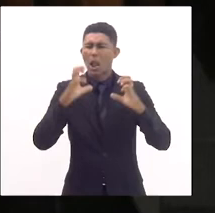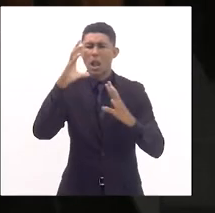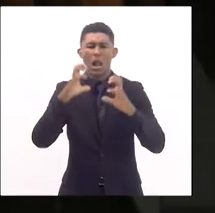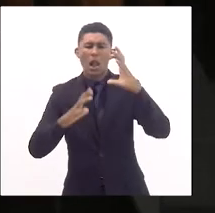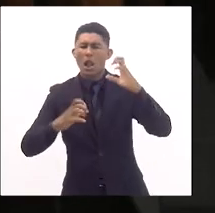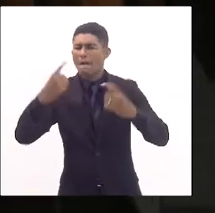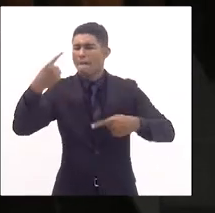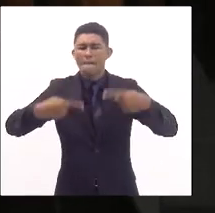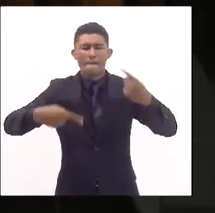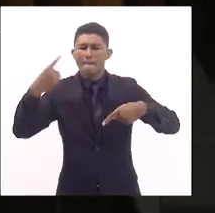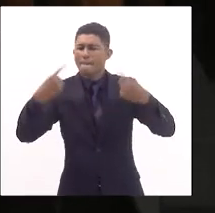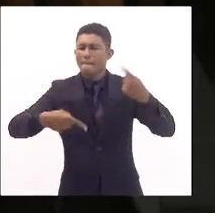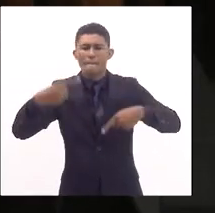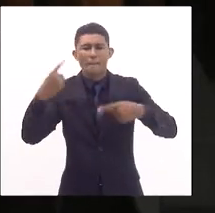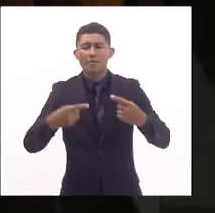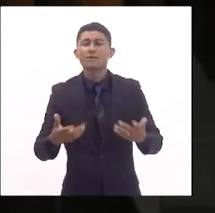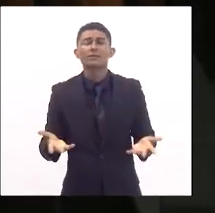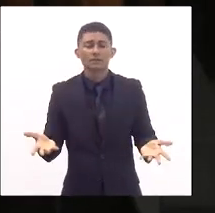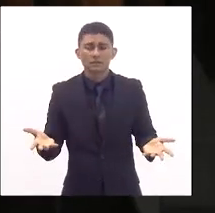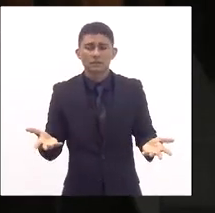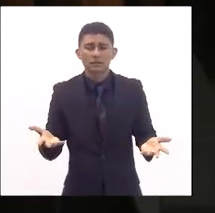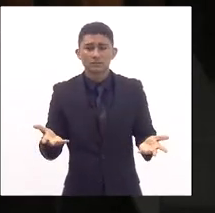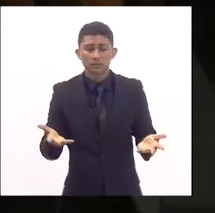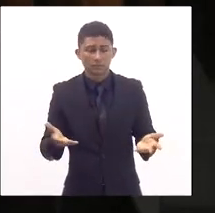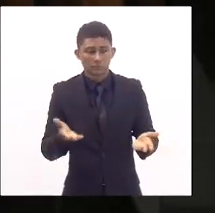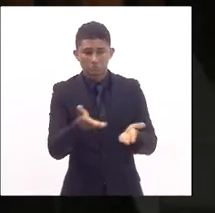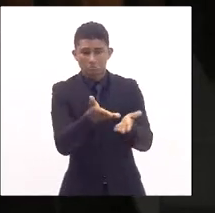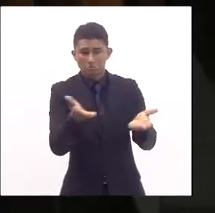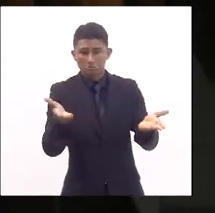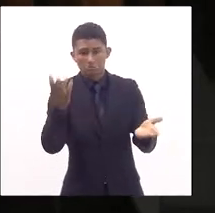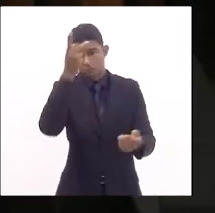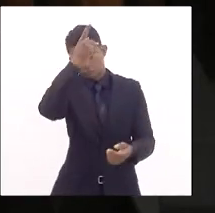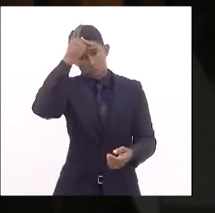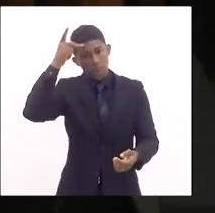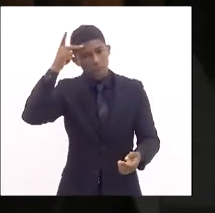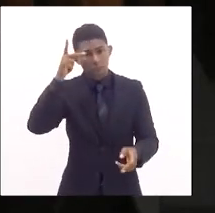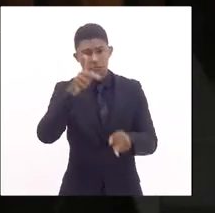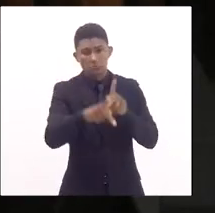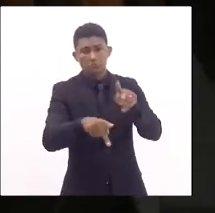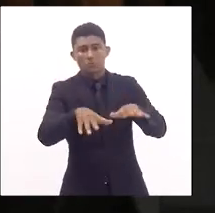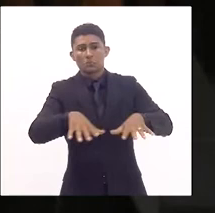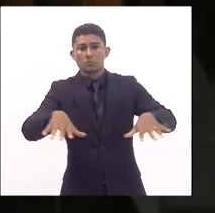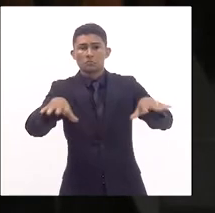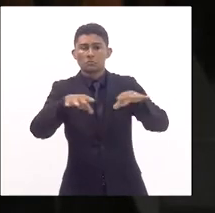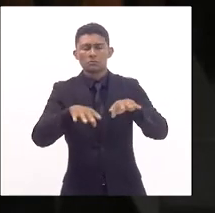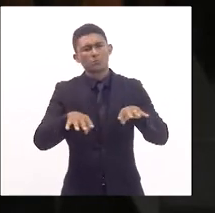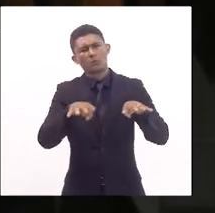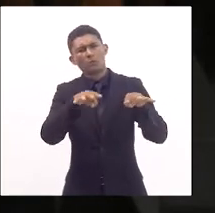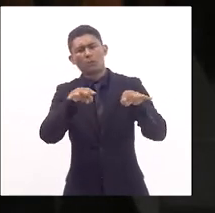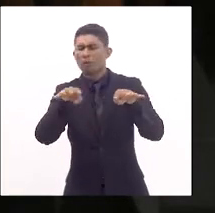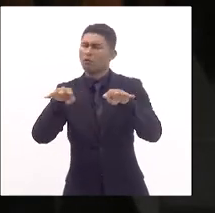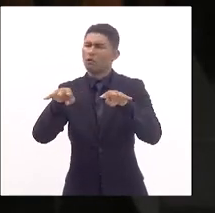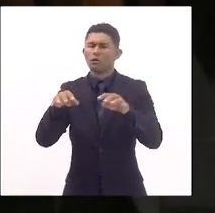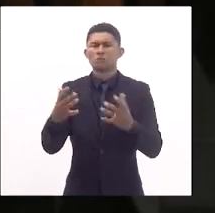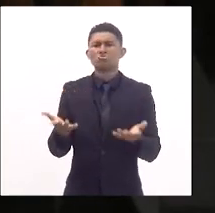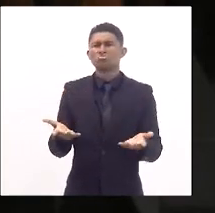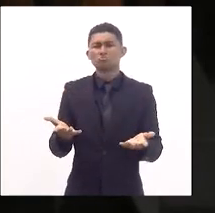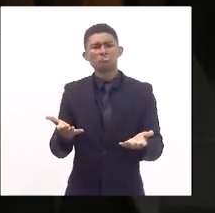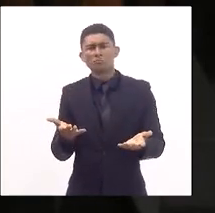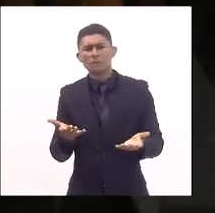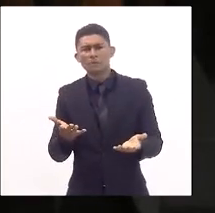o cidadão Verifica que alguma vez ele ouviu